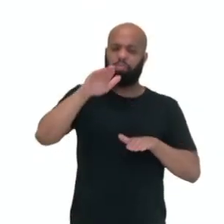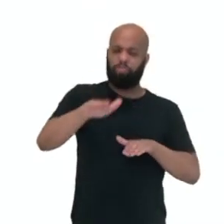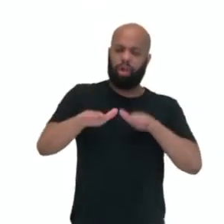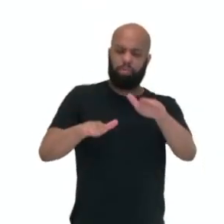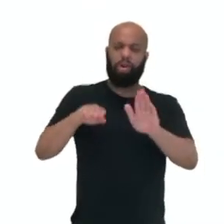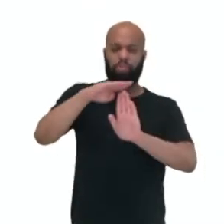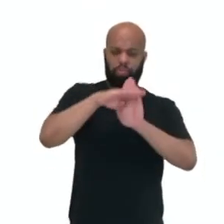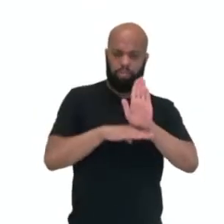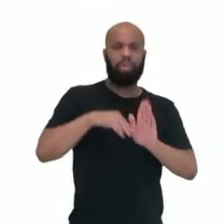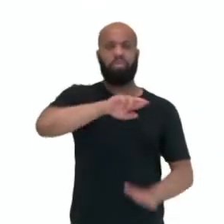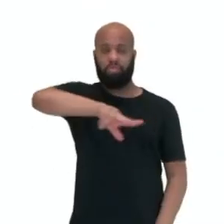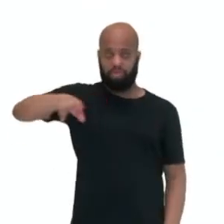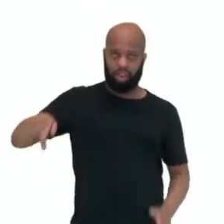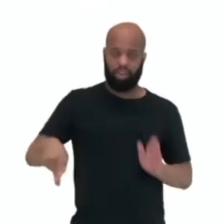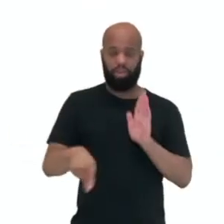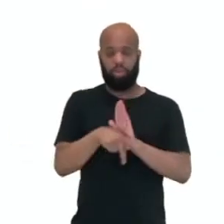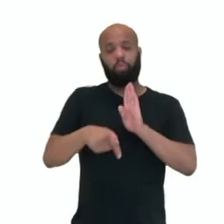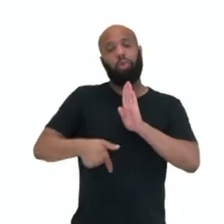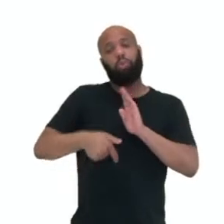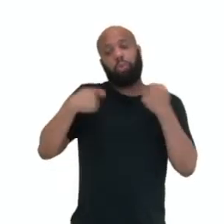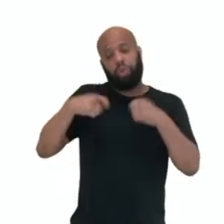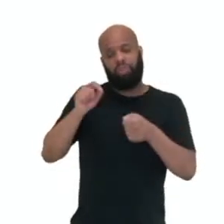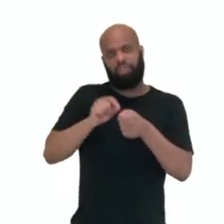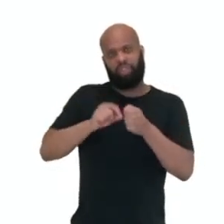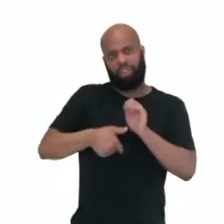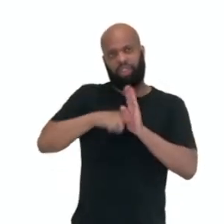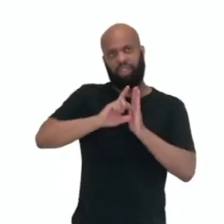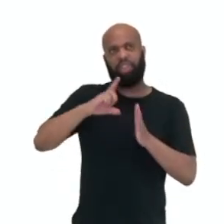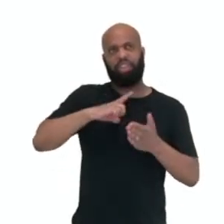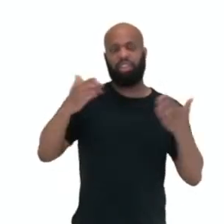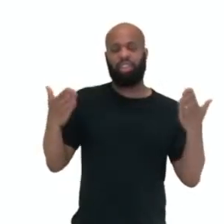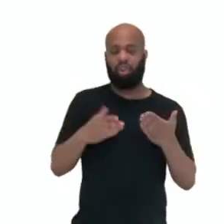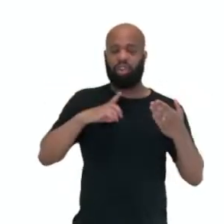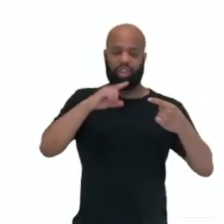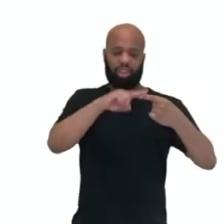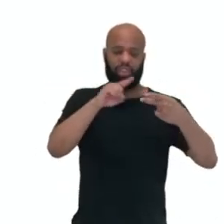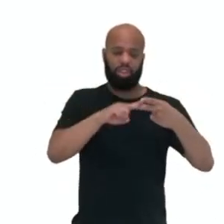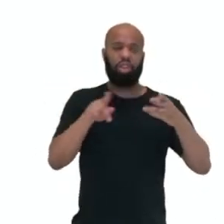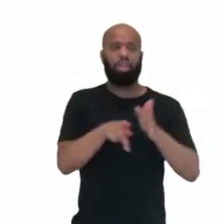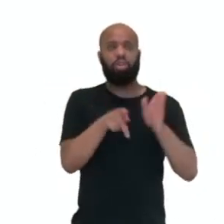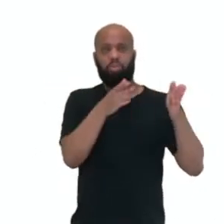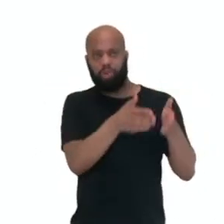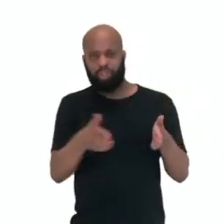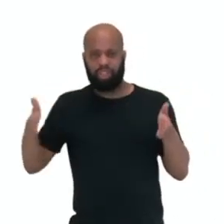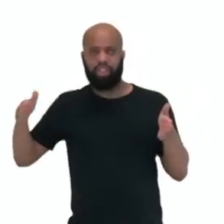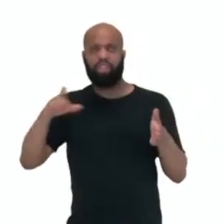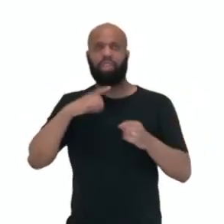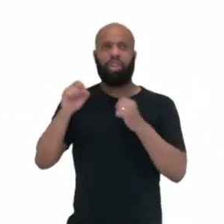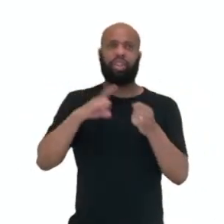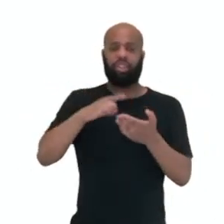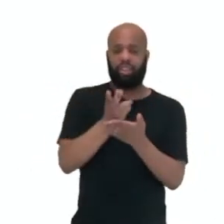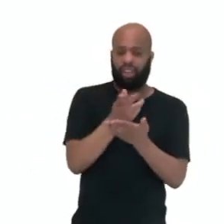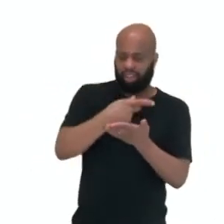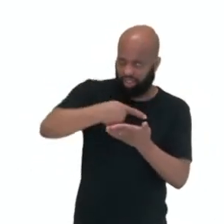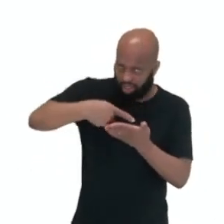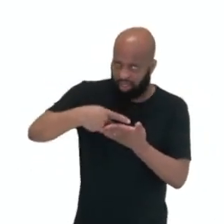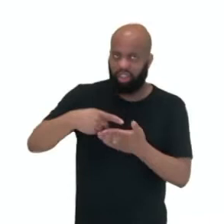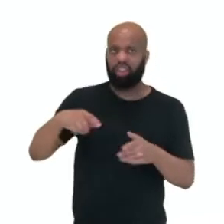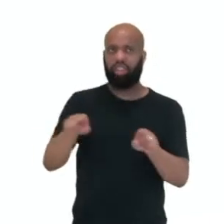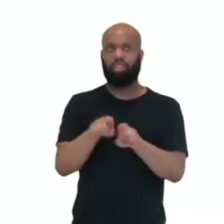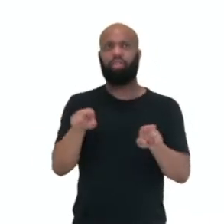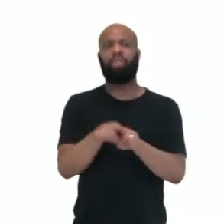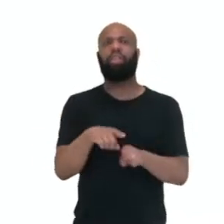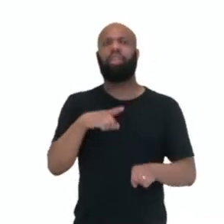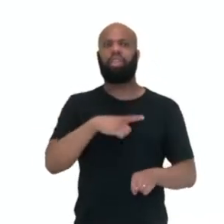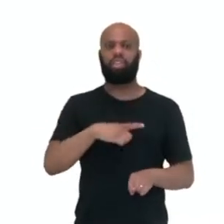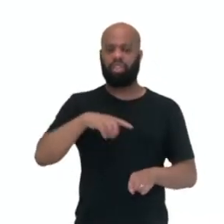dados antes da construção. Destacamos aqui 2 elementos presentes nesses processos: as plantas baixas e